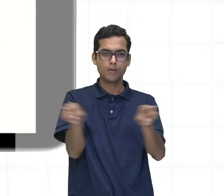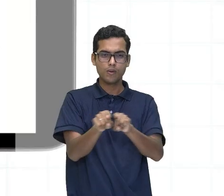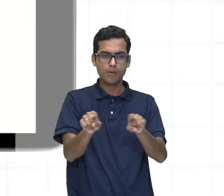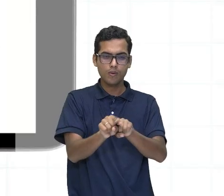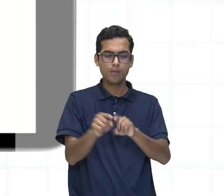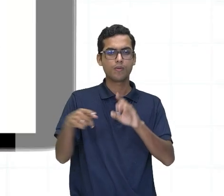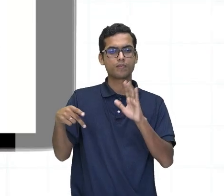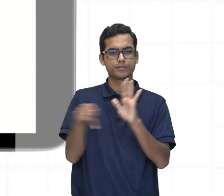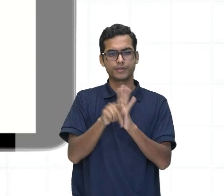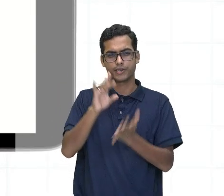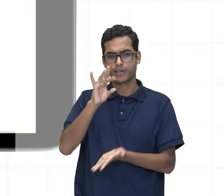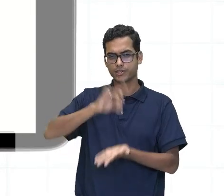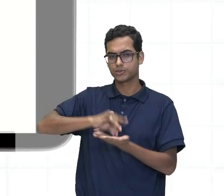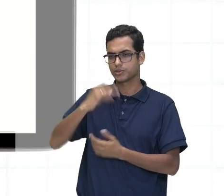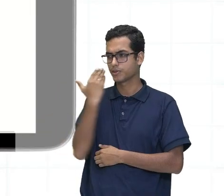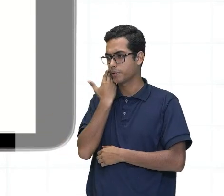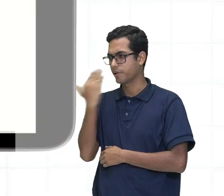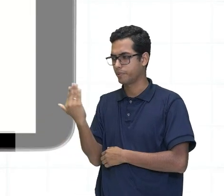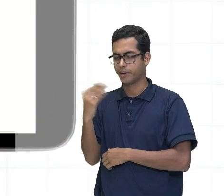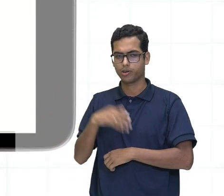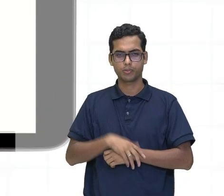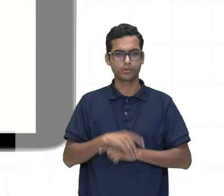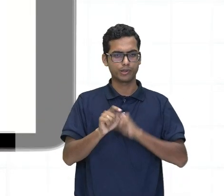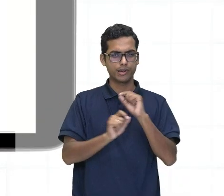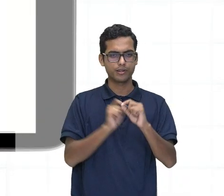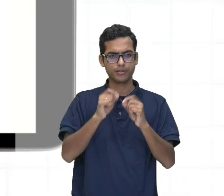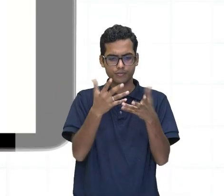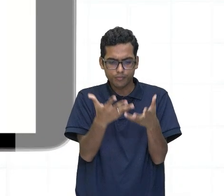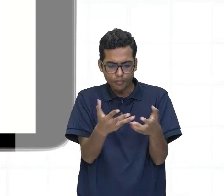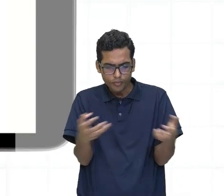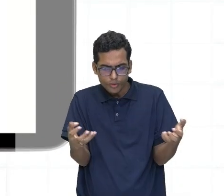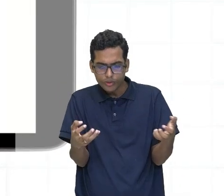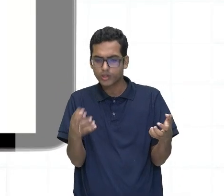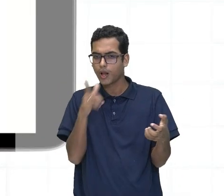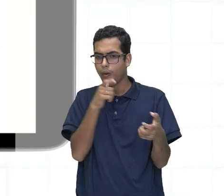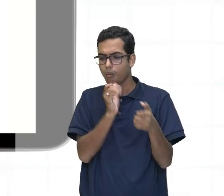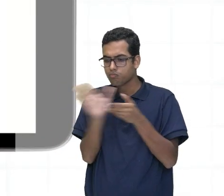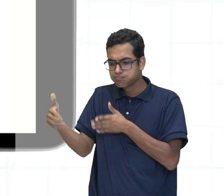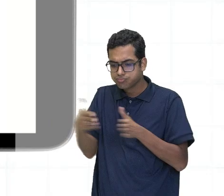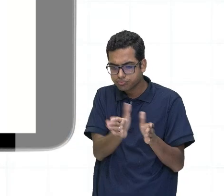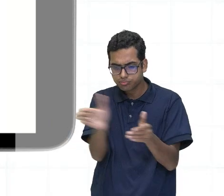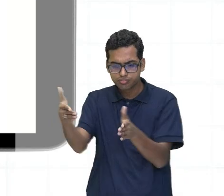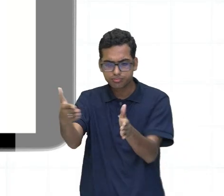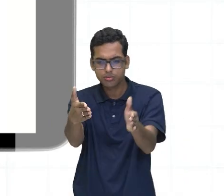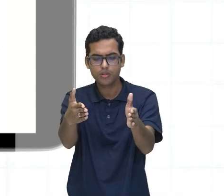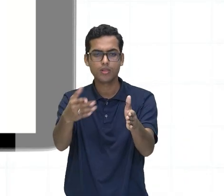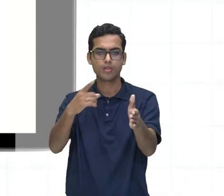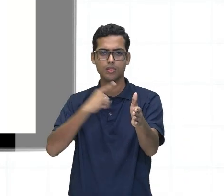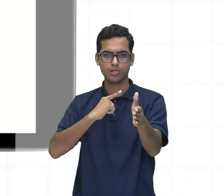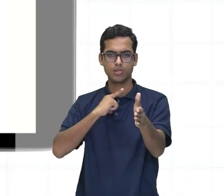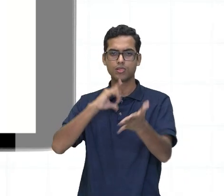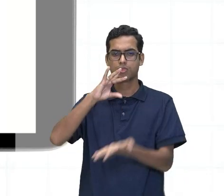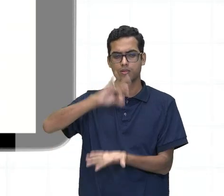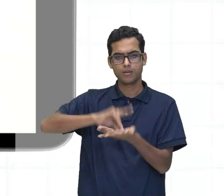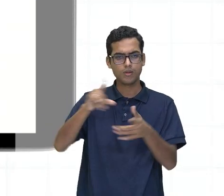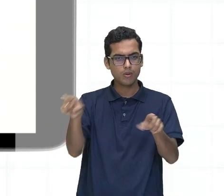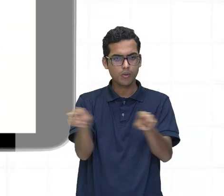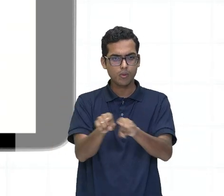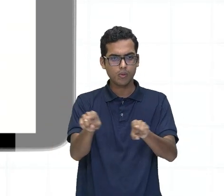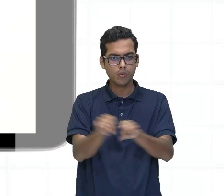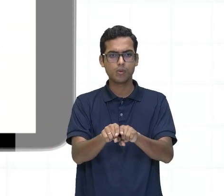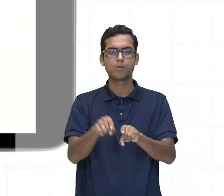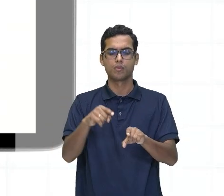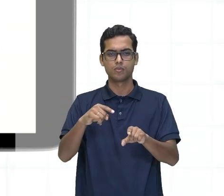rios, né? Então quem escreveu esse texto, né? Já coloca aí a sua opinião, porque é uma reportagem, é algo